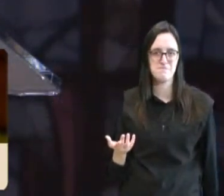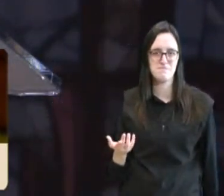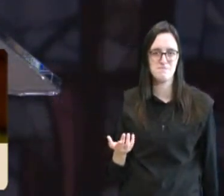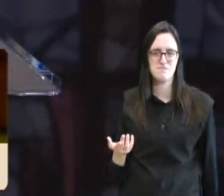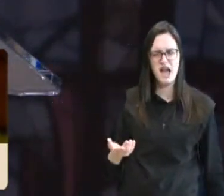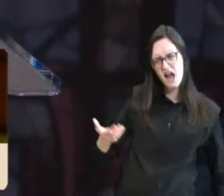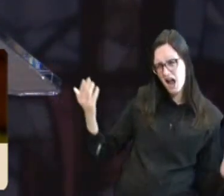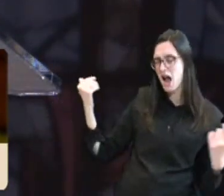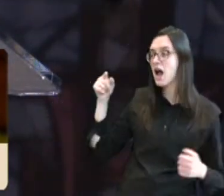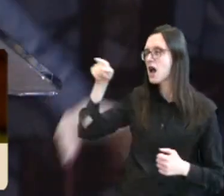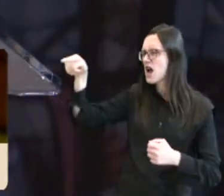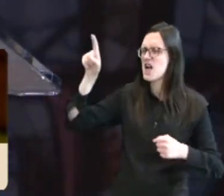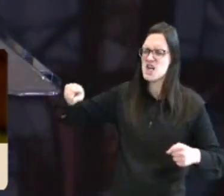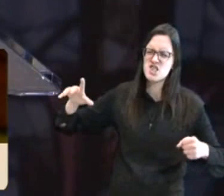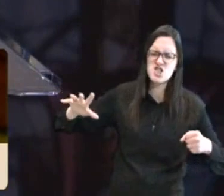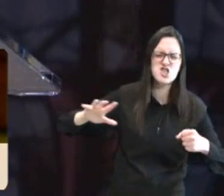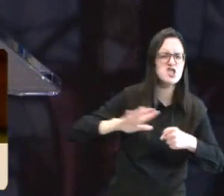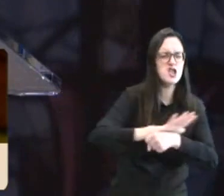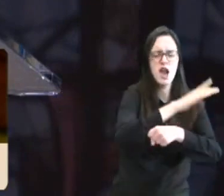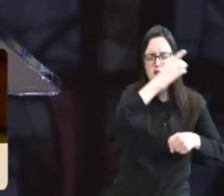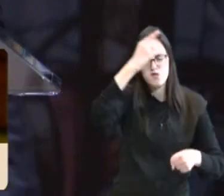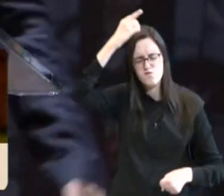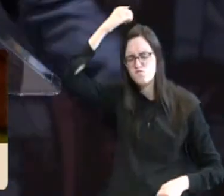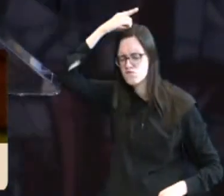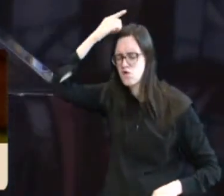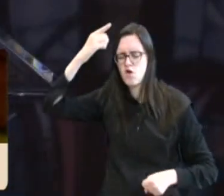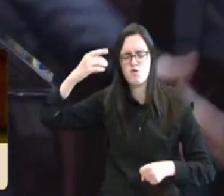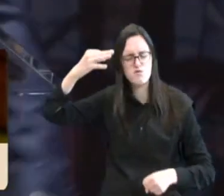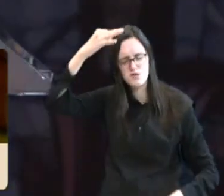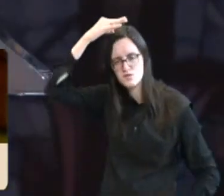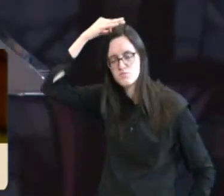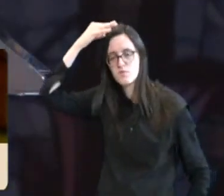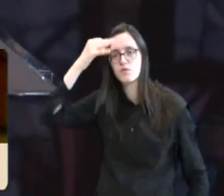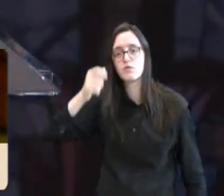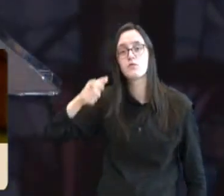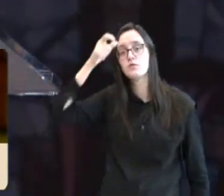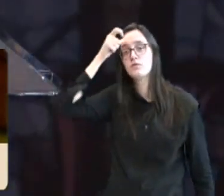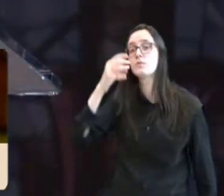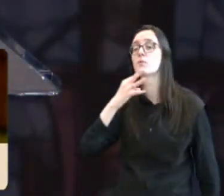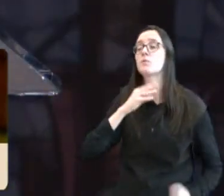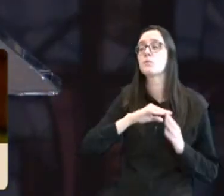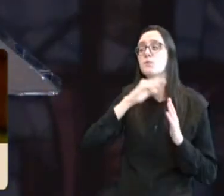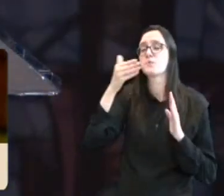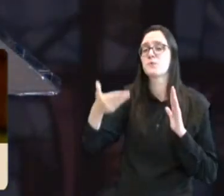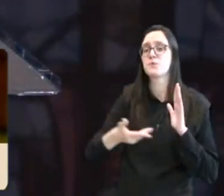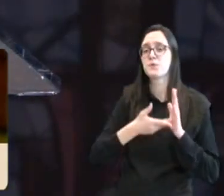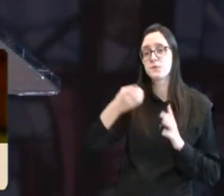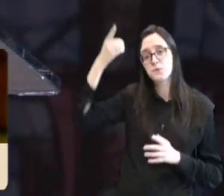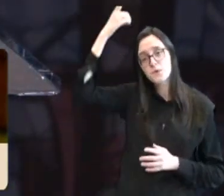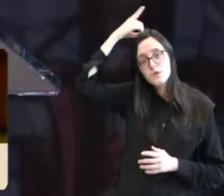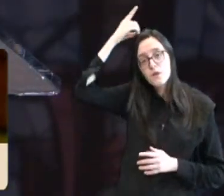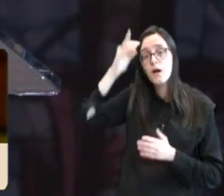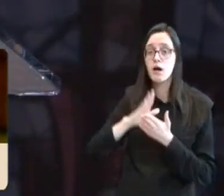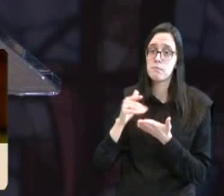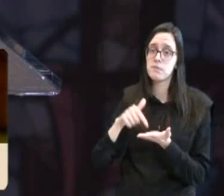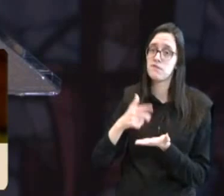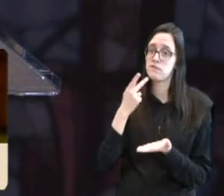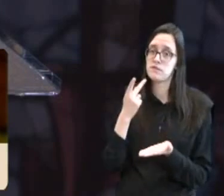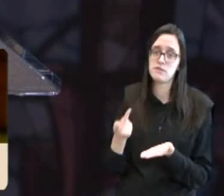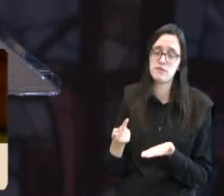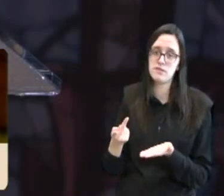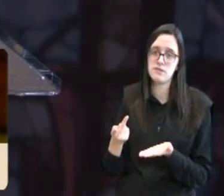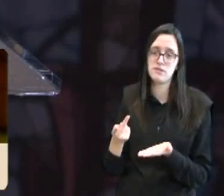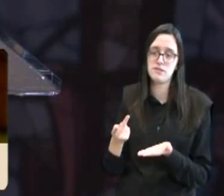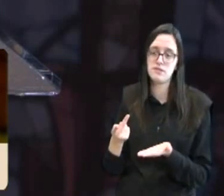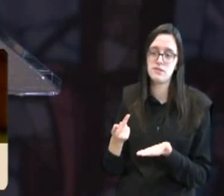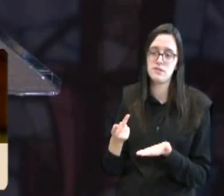Esse irmão é cheio dos dons do Espírito Santo. O diabo tem todos os dons que a Bíblia ensina. O